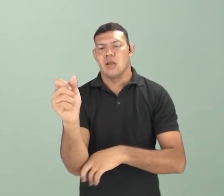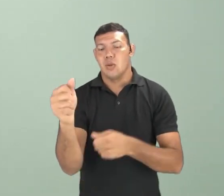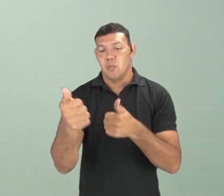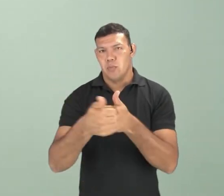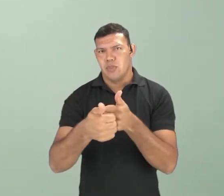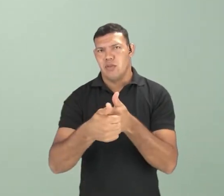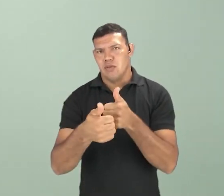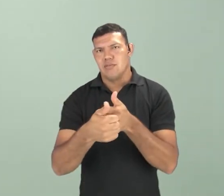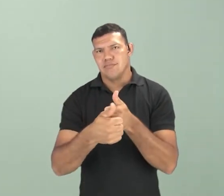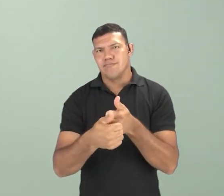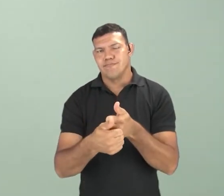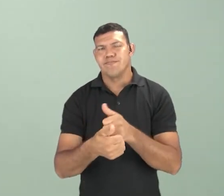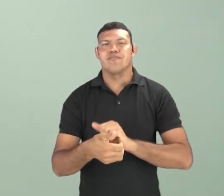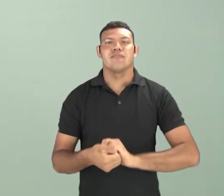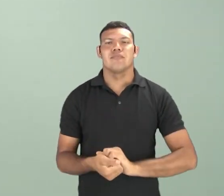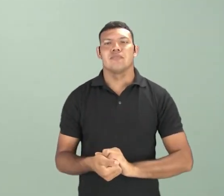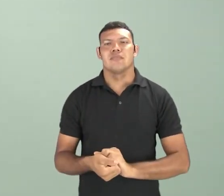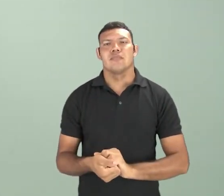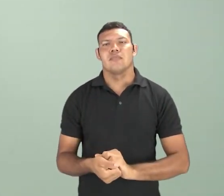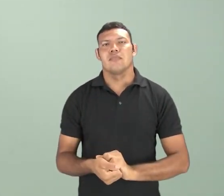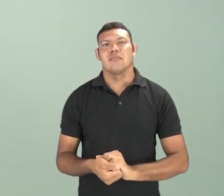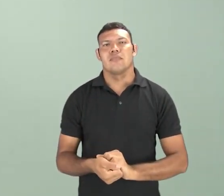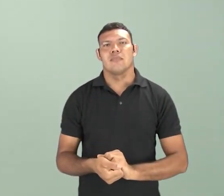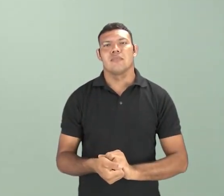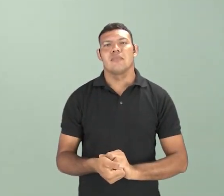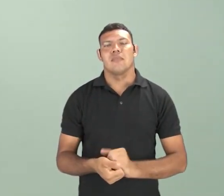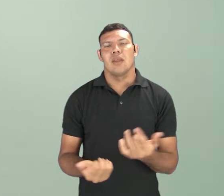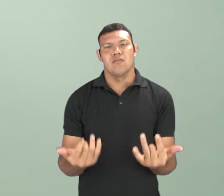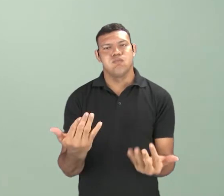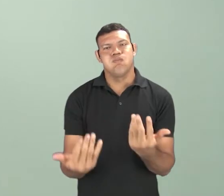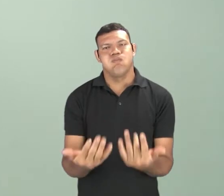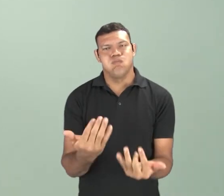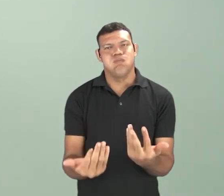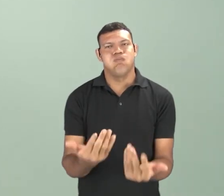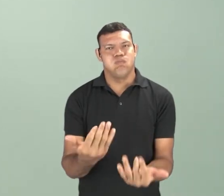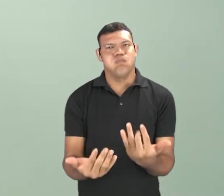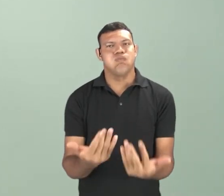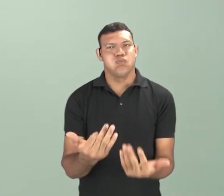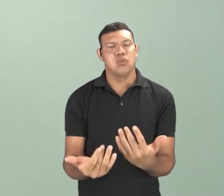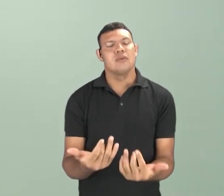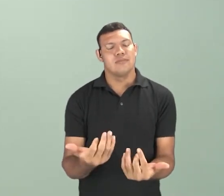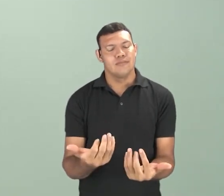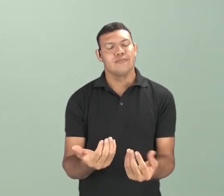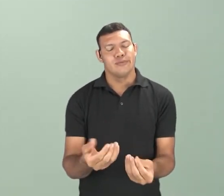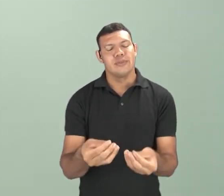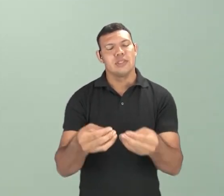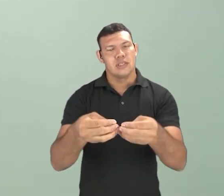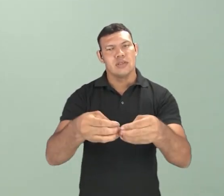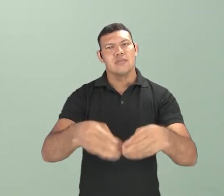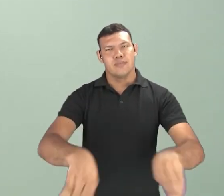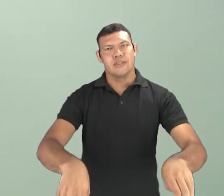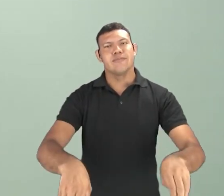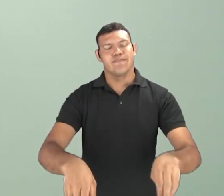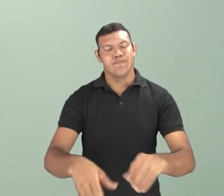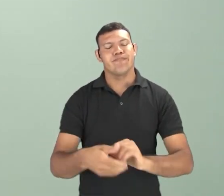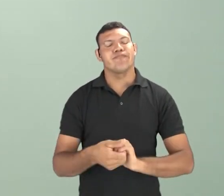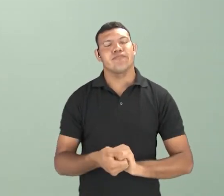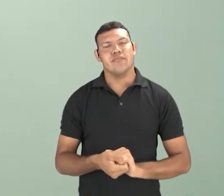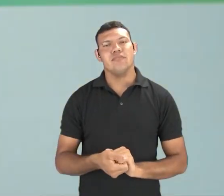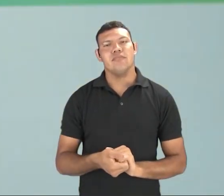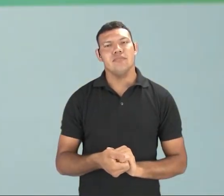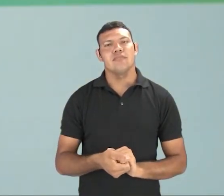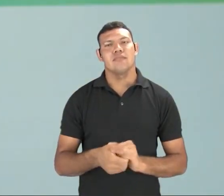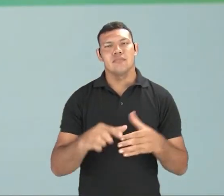ciliares, ok? O próprio desmatamento e a própria queimada, tá, que vai ocasionar, tá, essa situação que entra